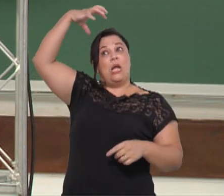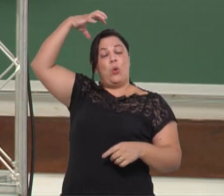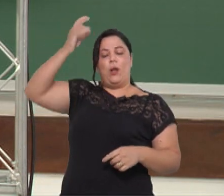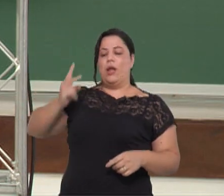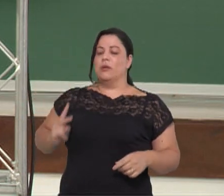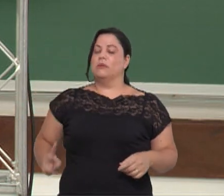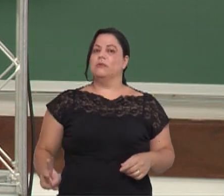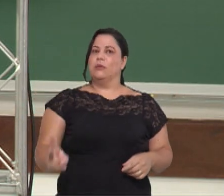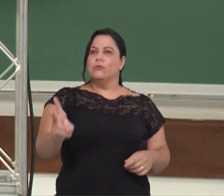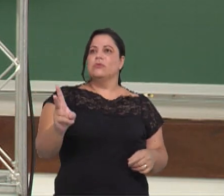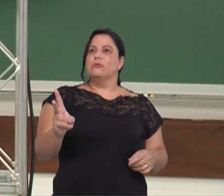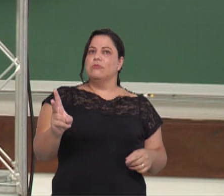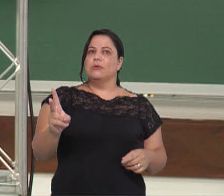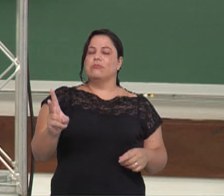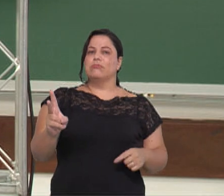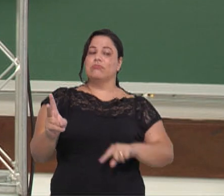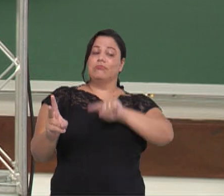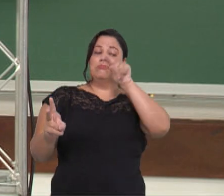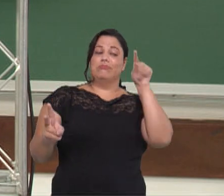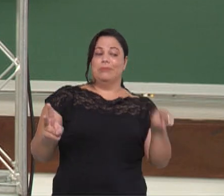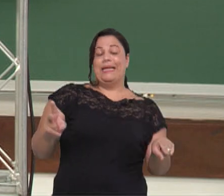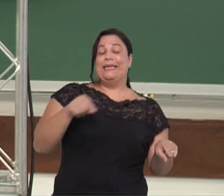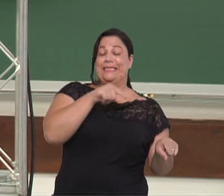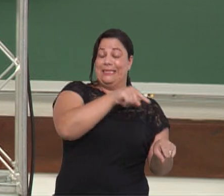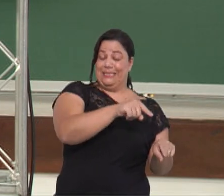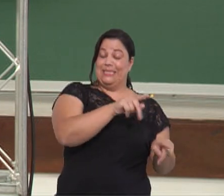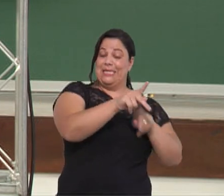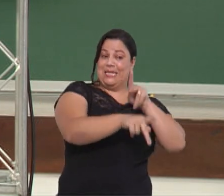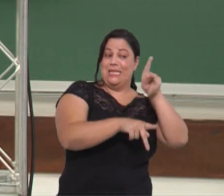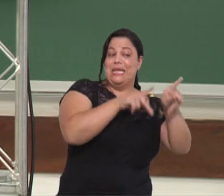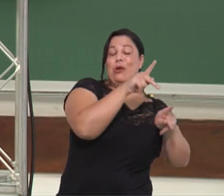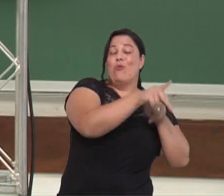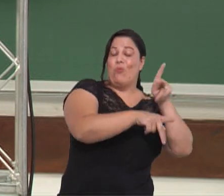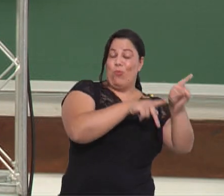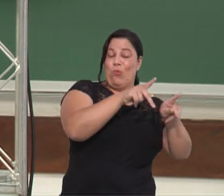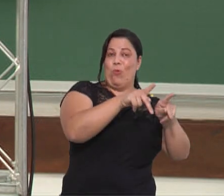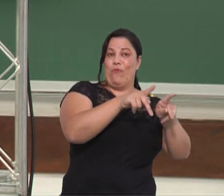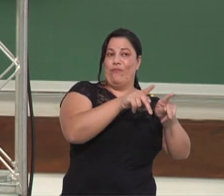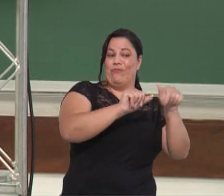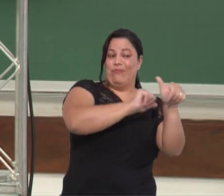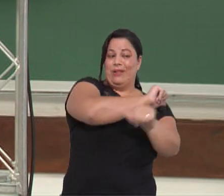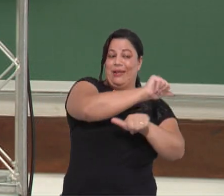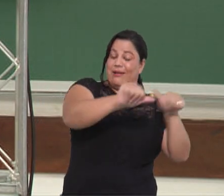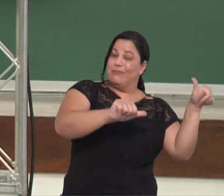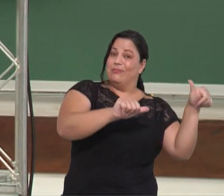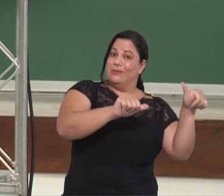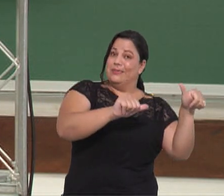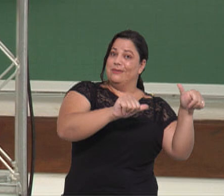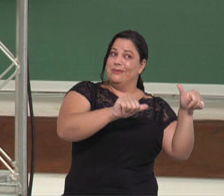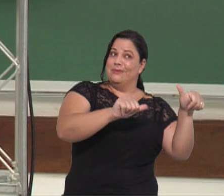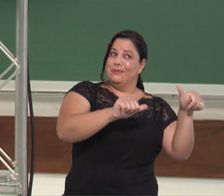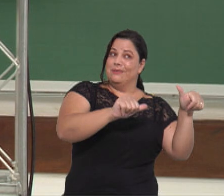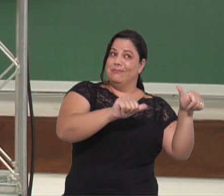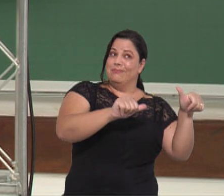eu tenho um terceiro estado, representantes do povo, reunidos em Assembleia Nacional